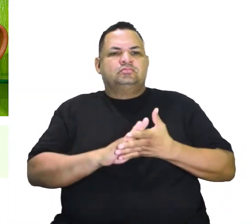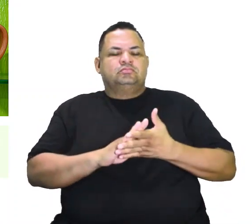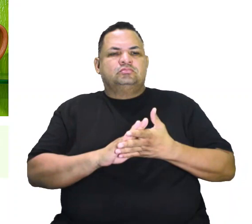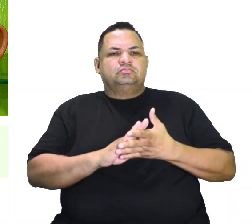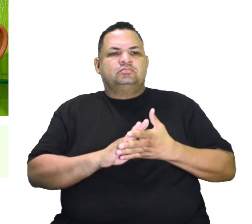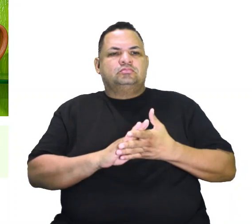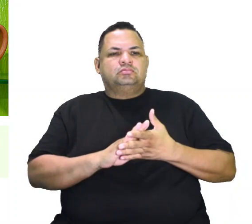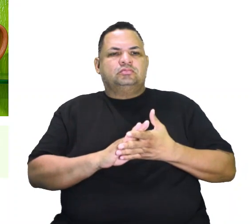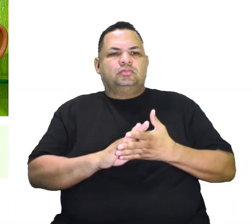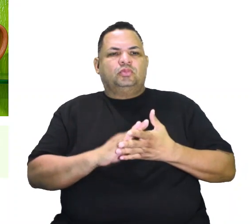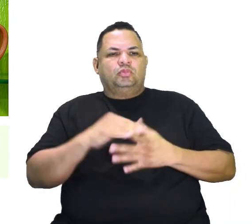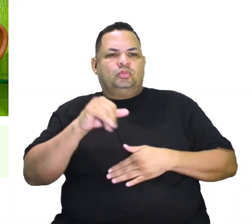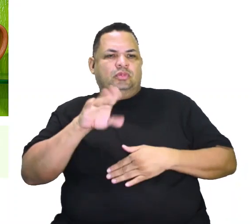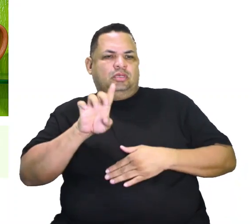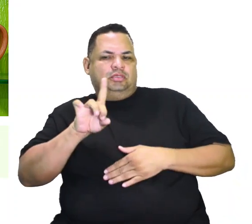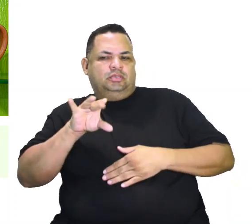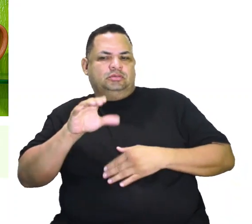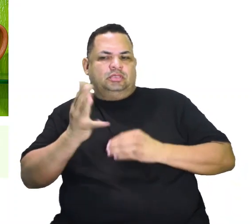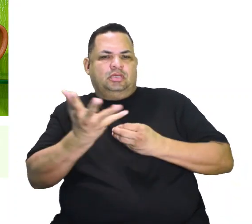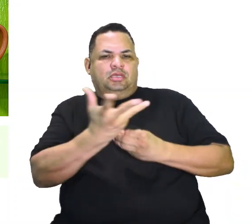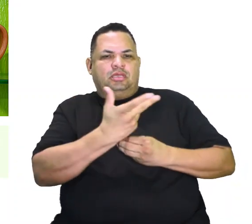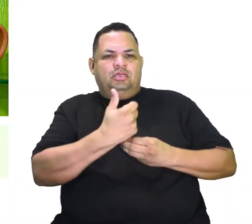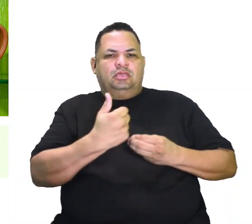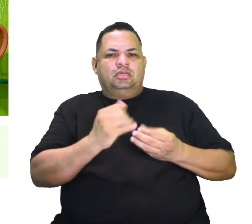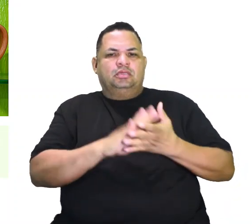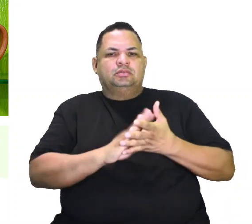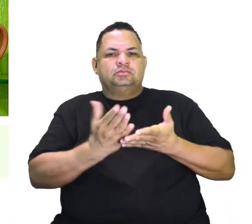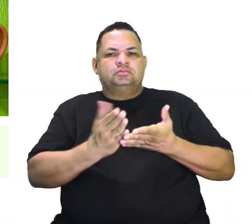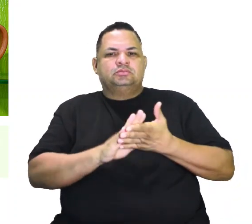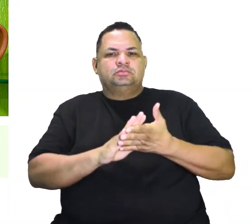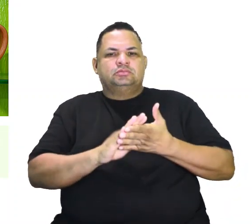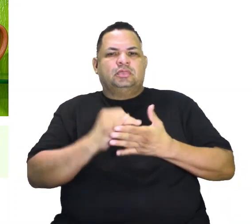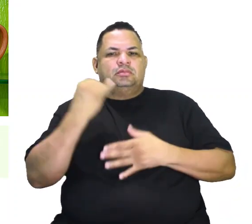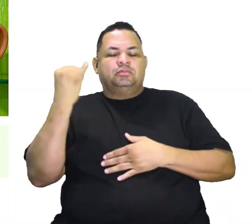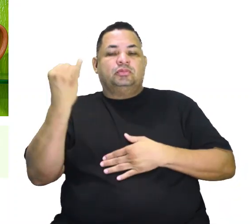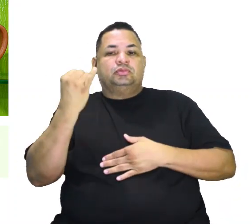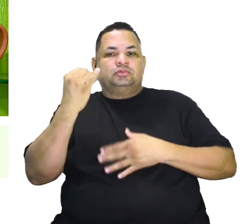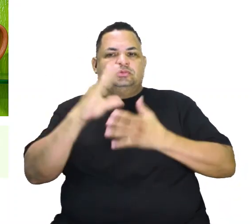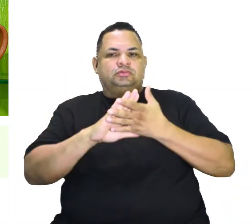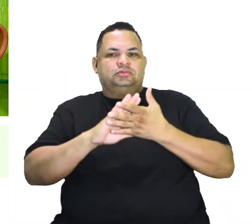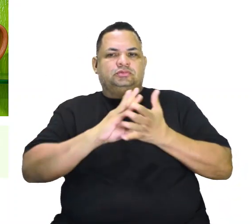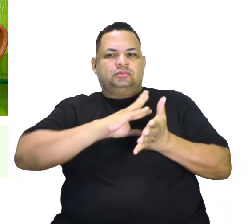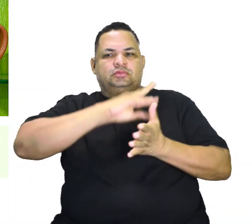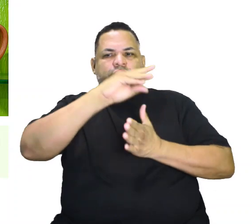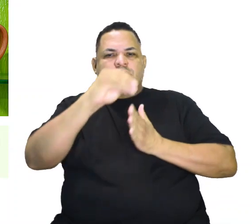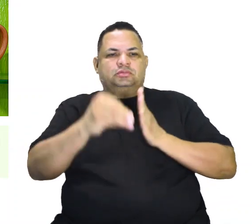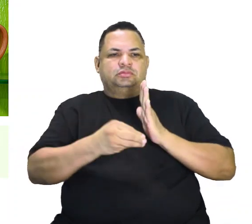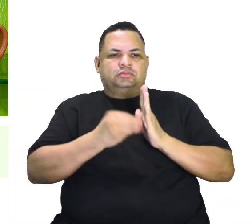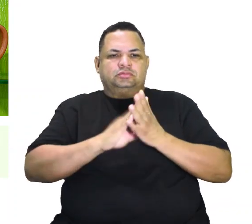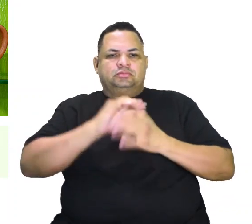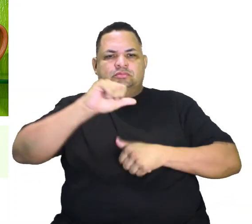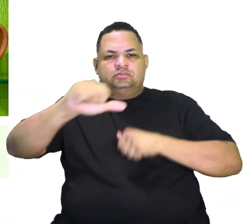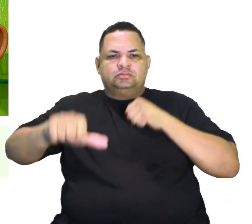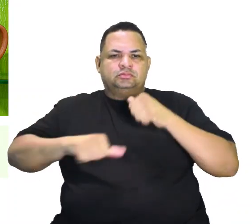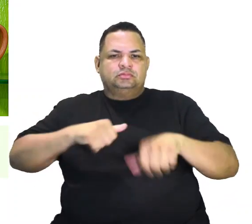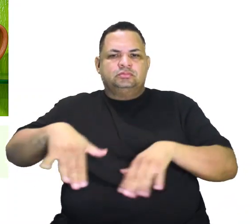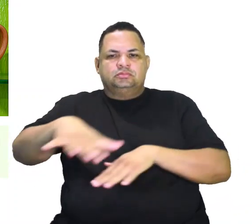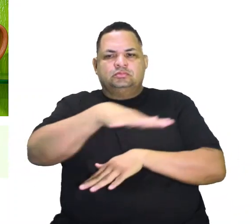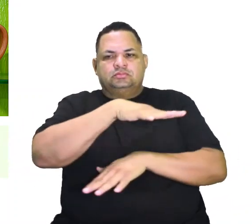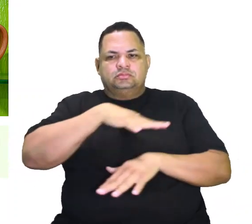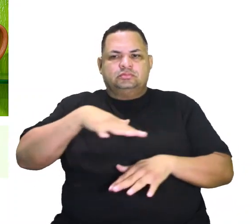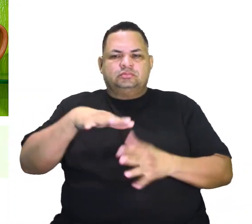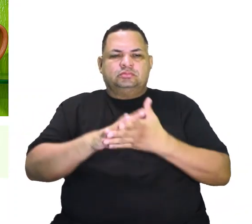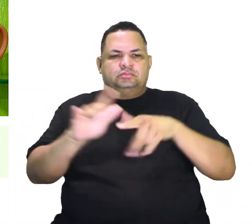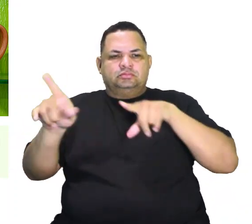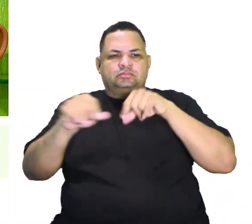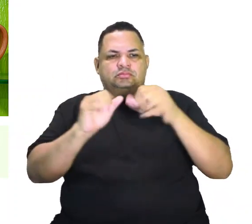é uma joia da Amazônia e, aos poucos, alcançou o seu espaço social, tornando-se preferência dos turistas.